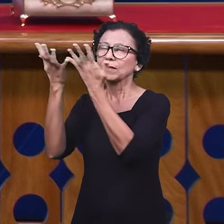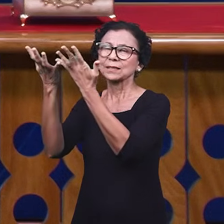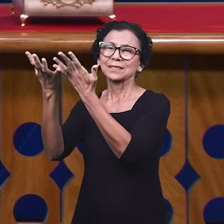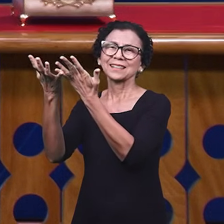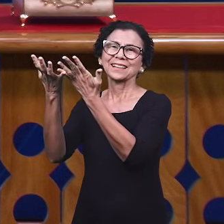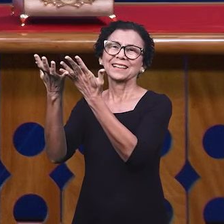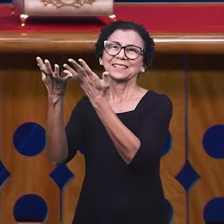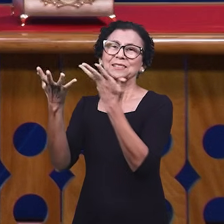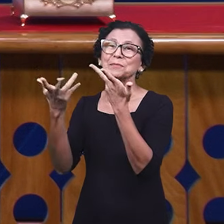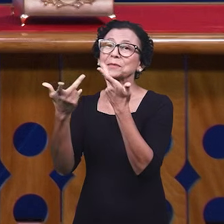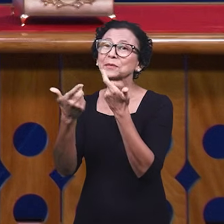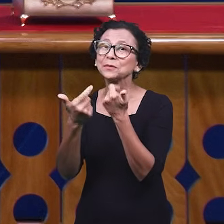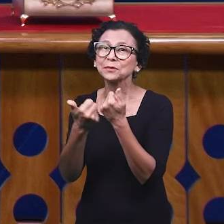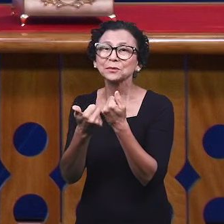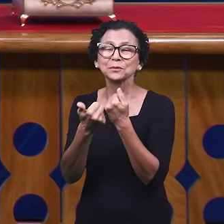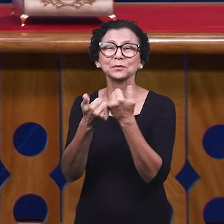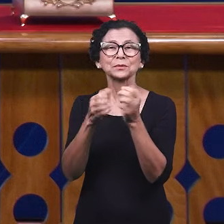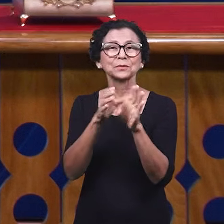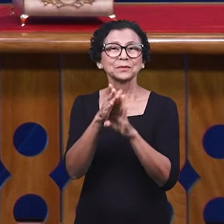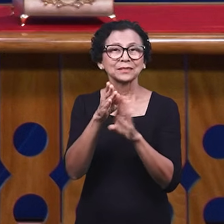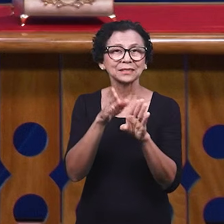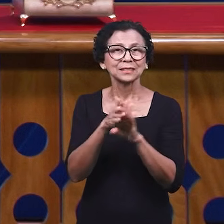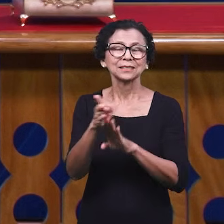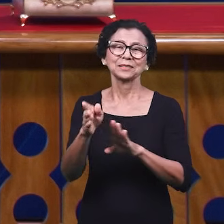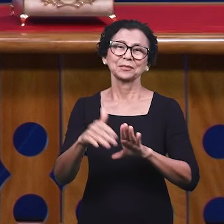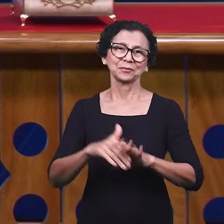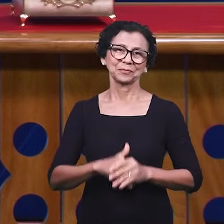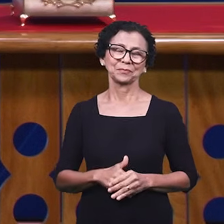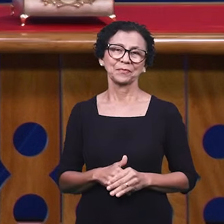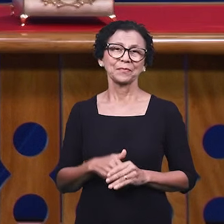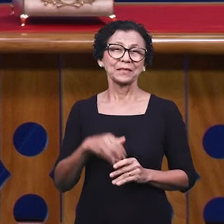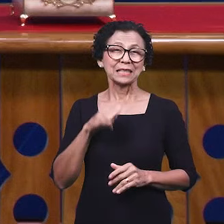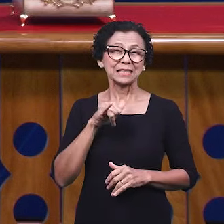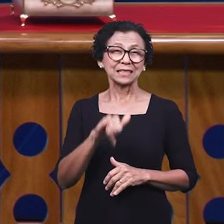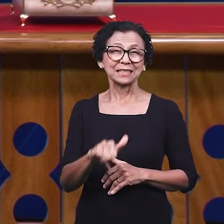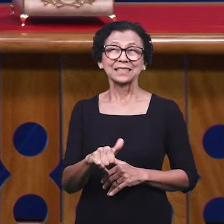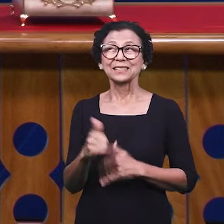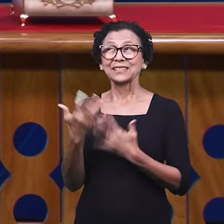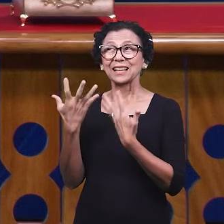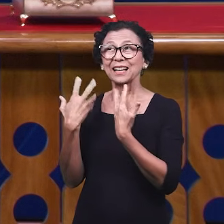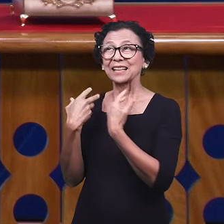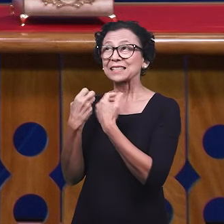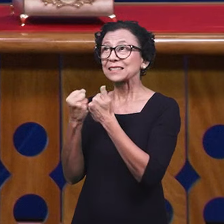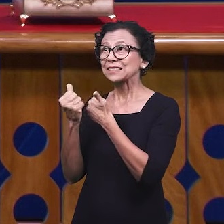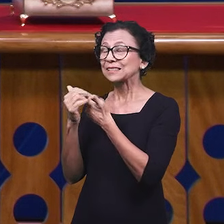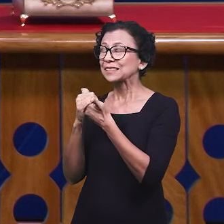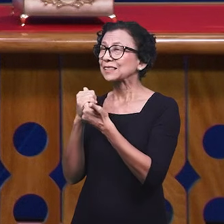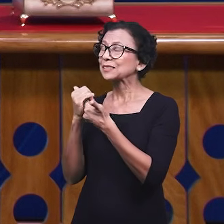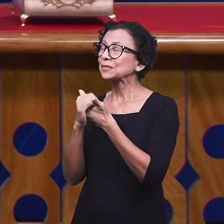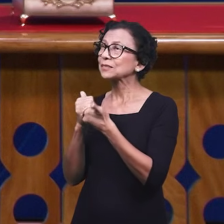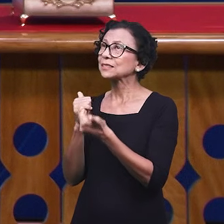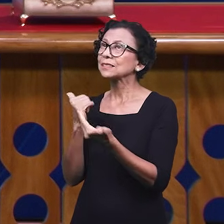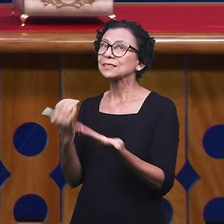quê? Ele é maravilhoso, conselheiro. E se você aceitar esse conselho